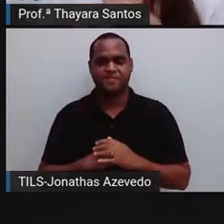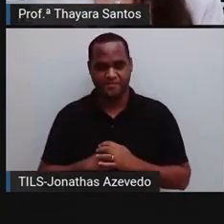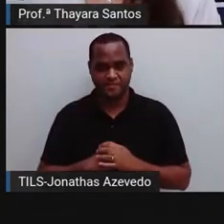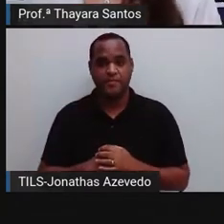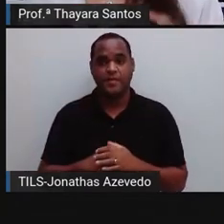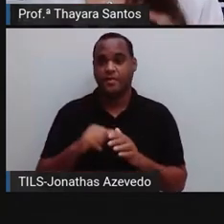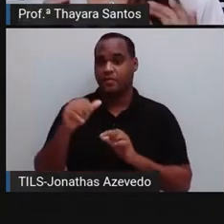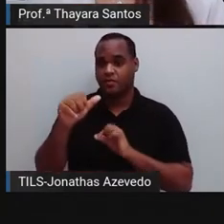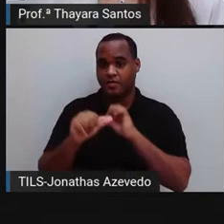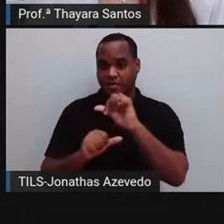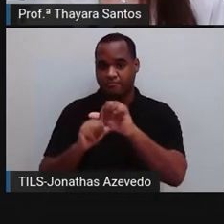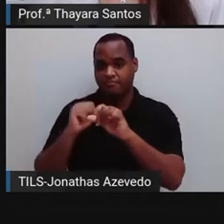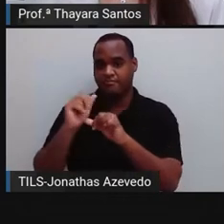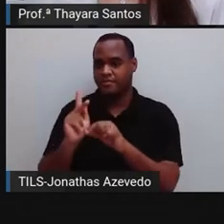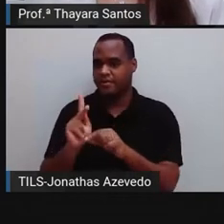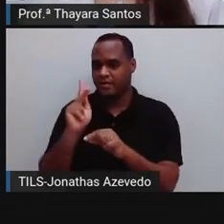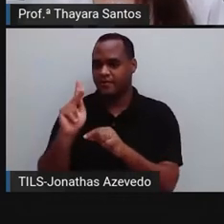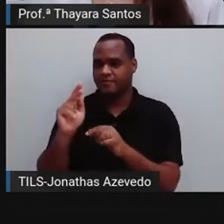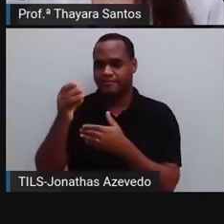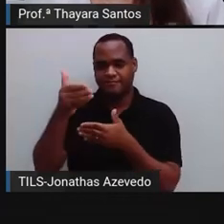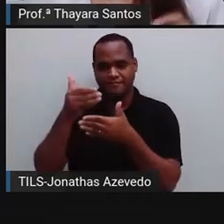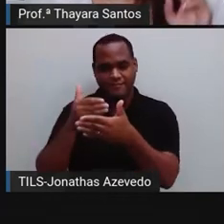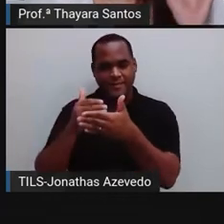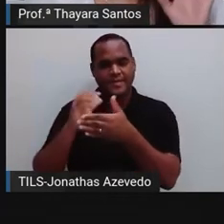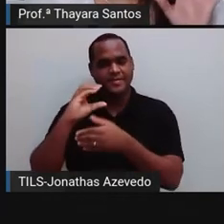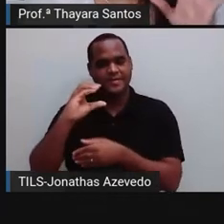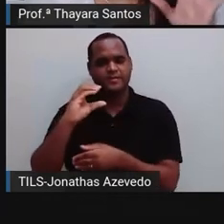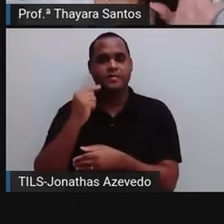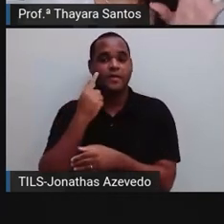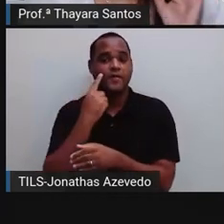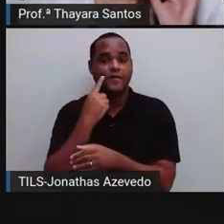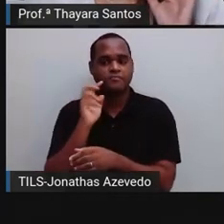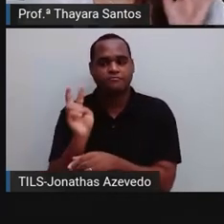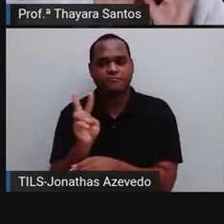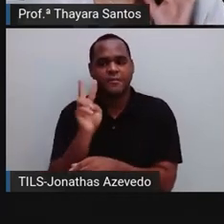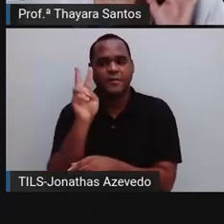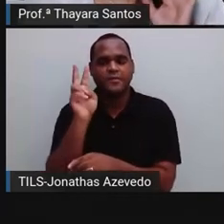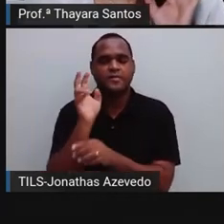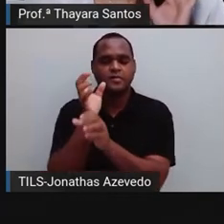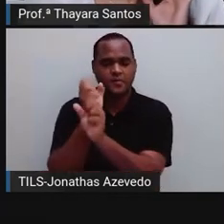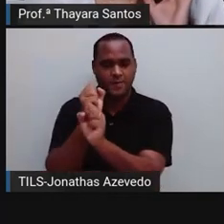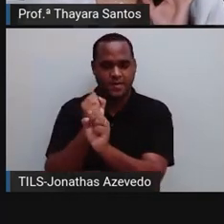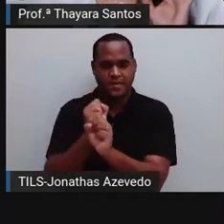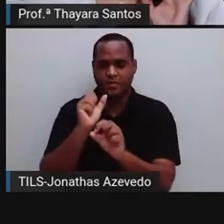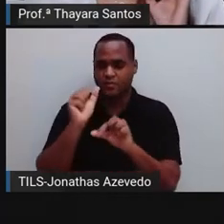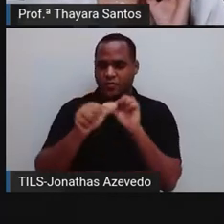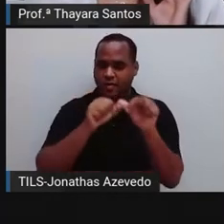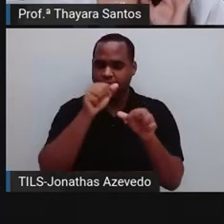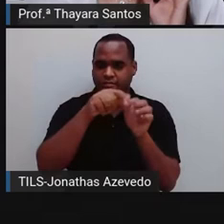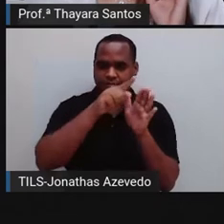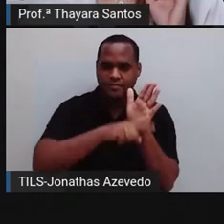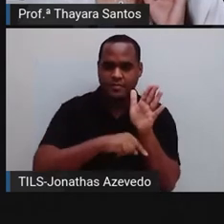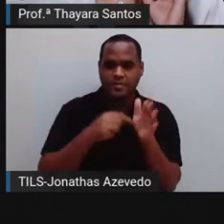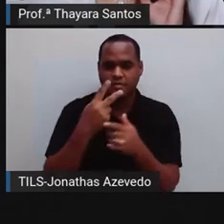em Celsius, eu faço o contrário. Eu tenho que pegar aquele valor que eu tenho e diminuir